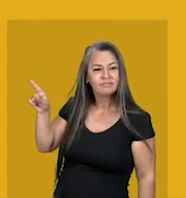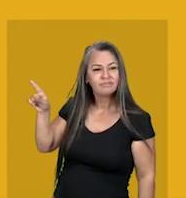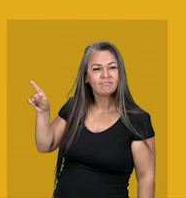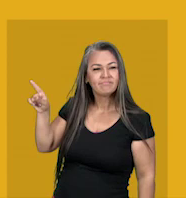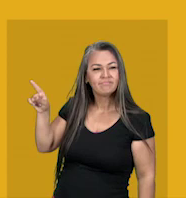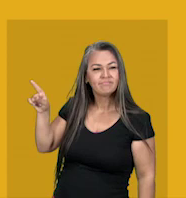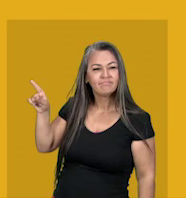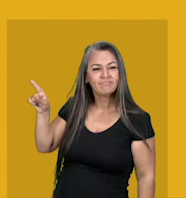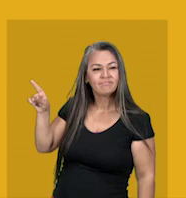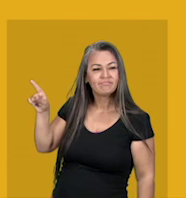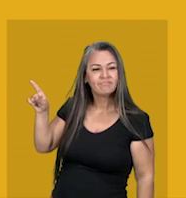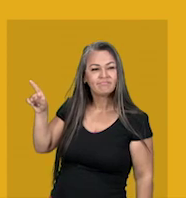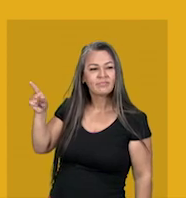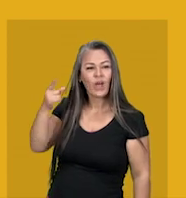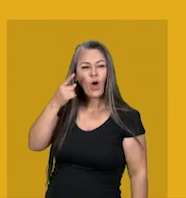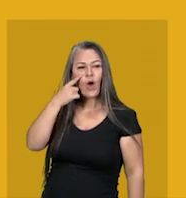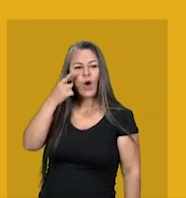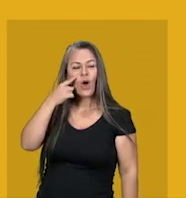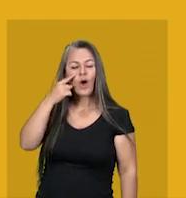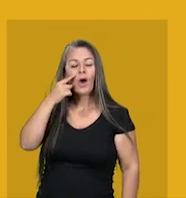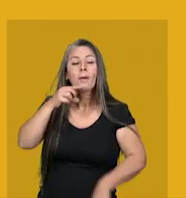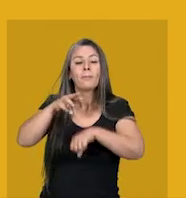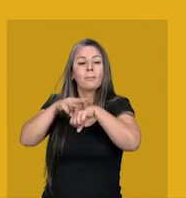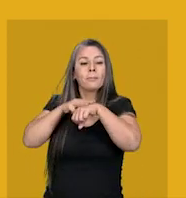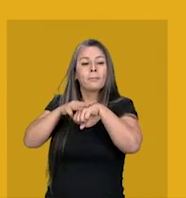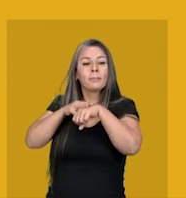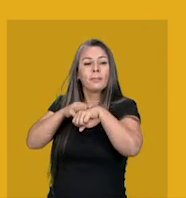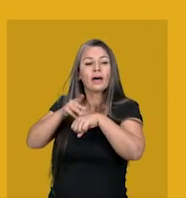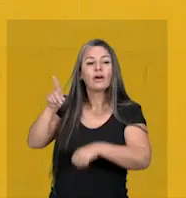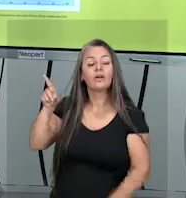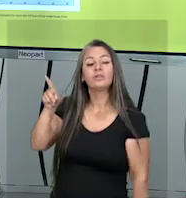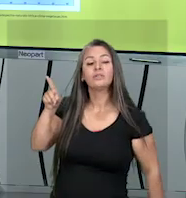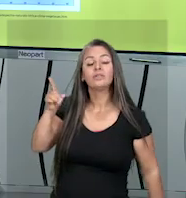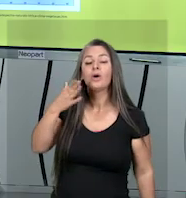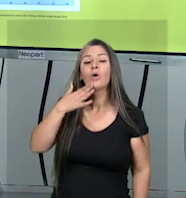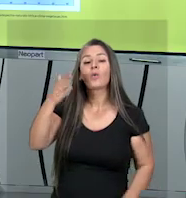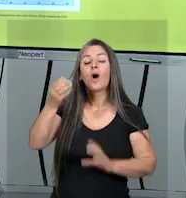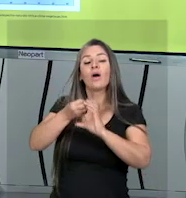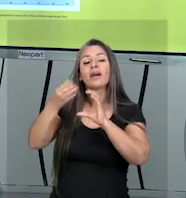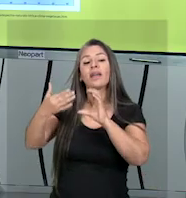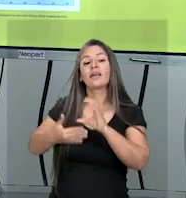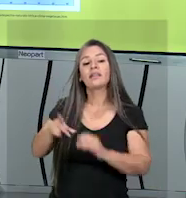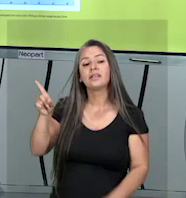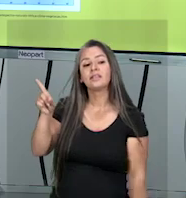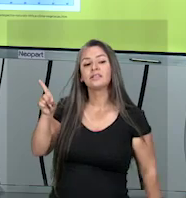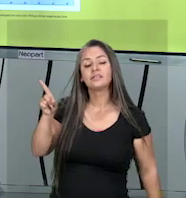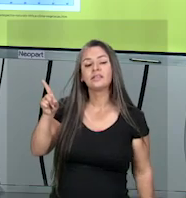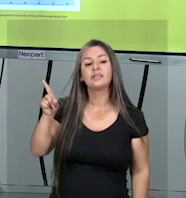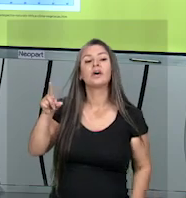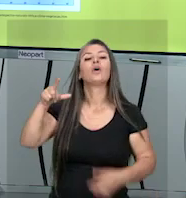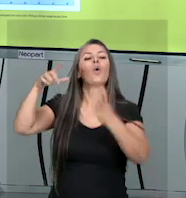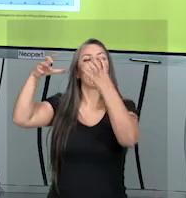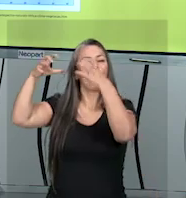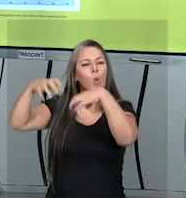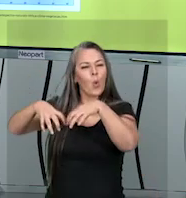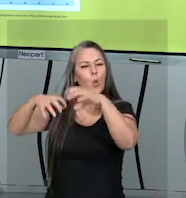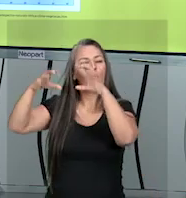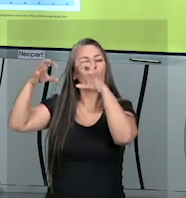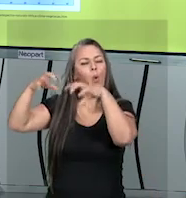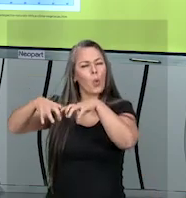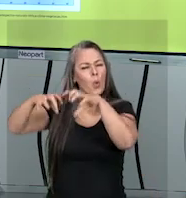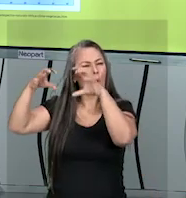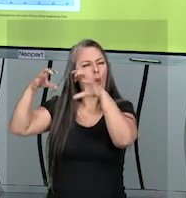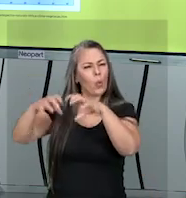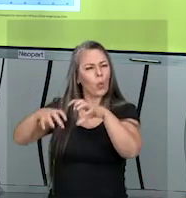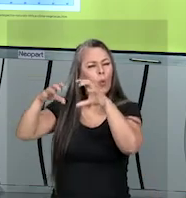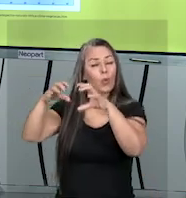por causa do clima equatorial. E qual era a característica desse clima equatorial? Muitas chuvas, né? Quantidade de chuvas elevadas,